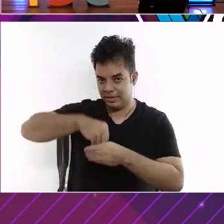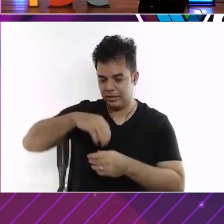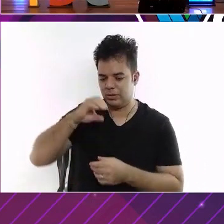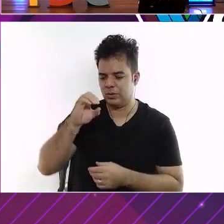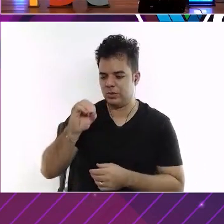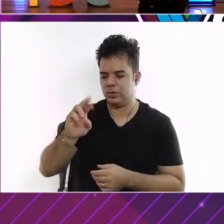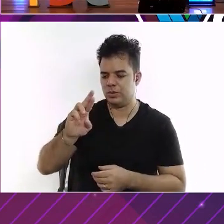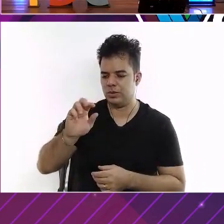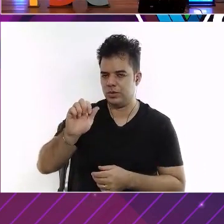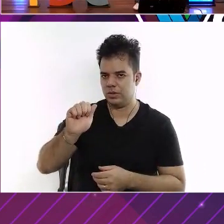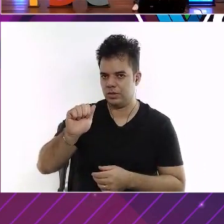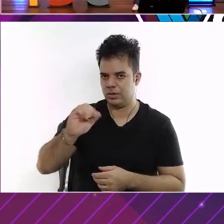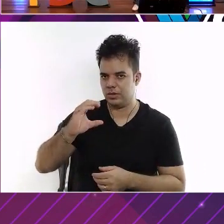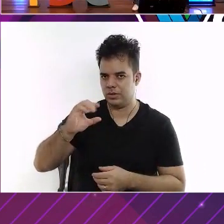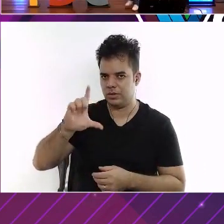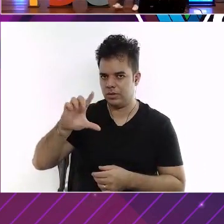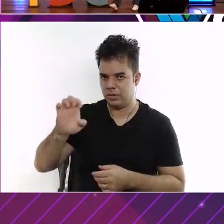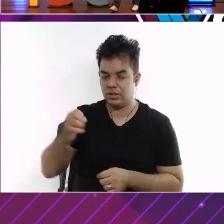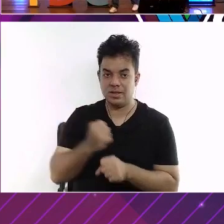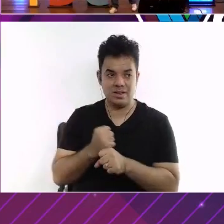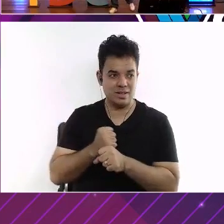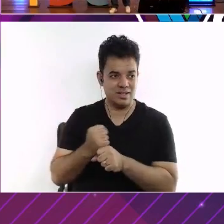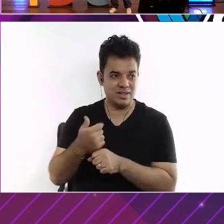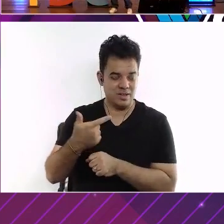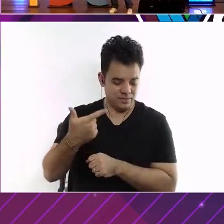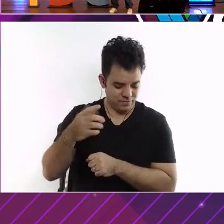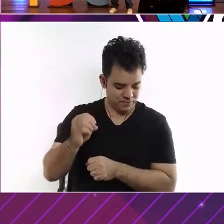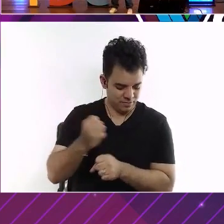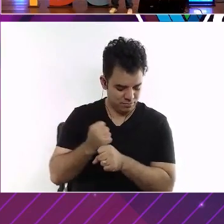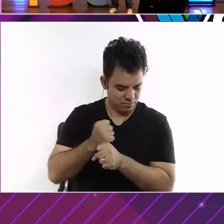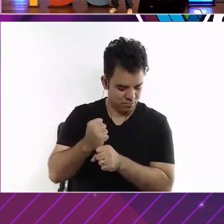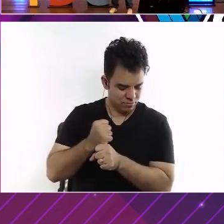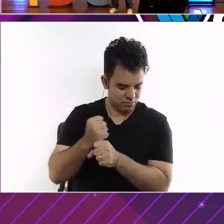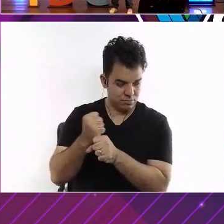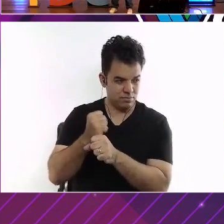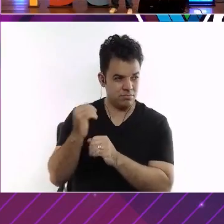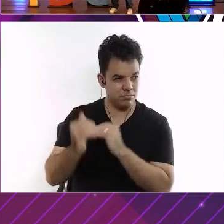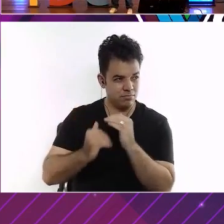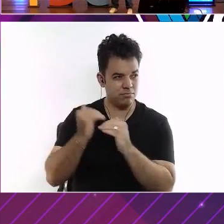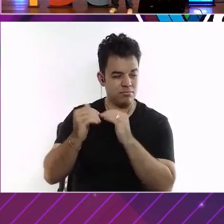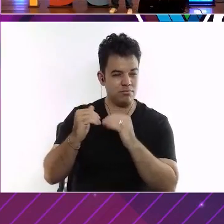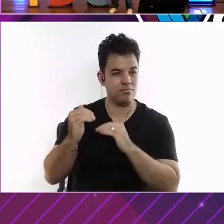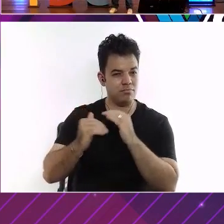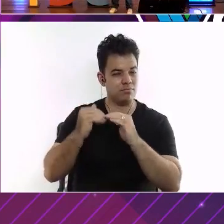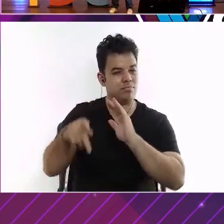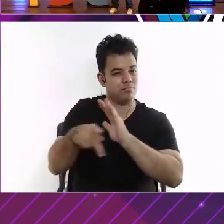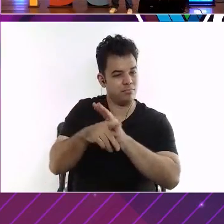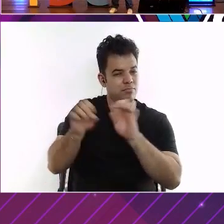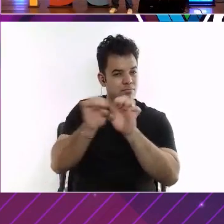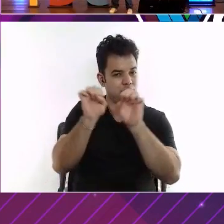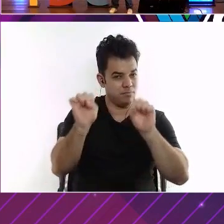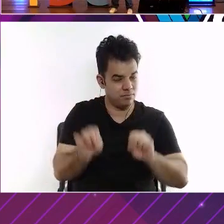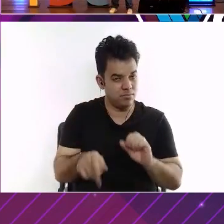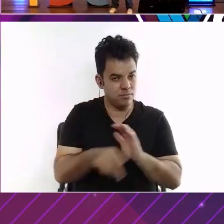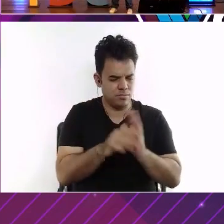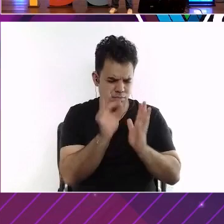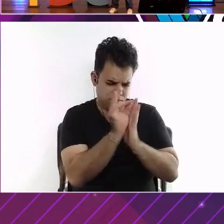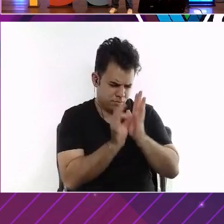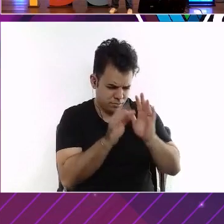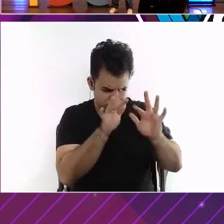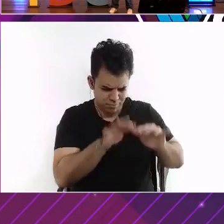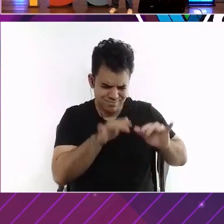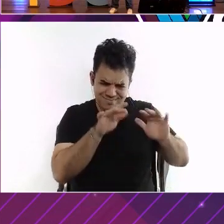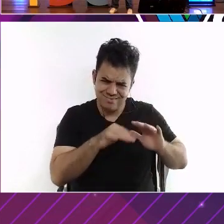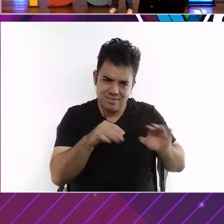Além disso, eu tenho 20 anos trabalhando com desenvolvimento, trabalhei muito com desenvolvimento de sistemas embarcados, então também codifiquei muito.